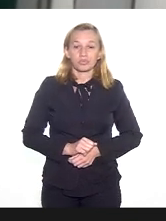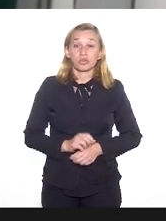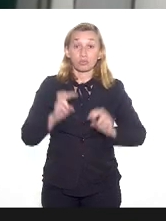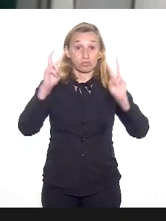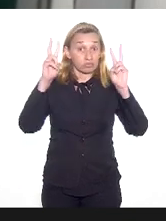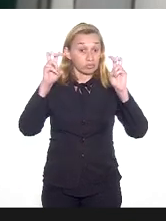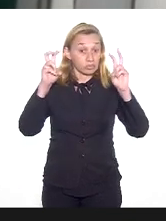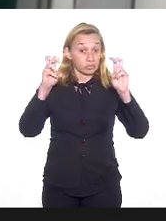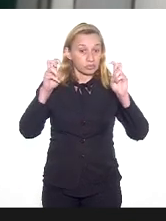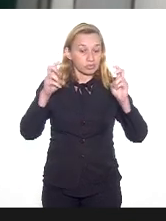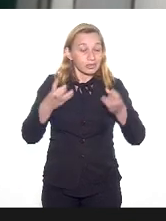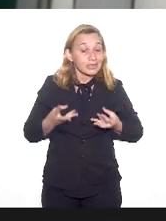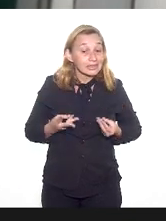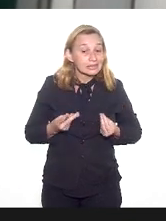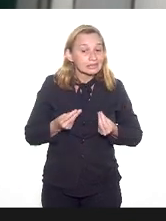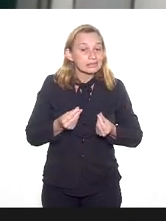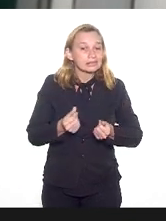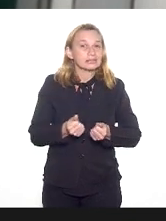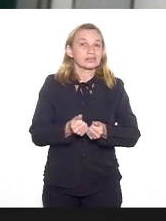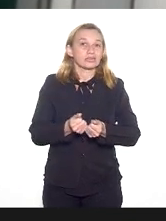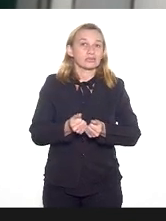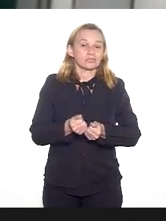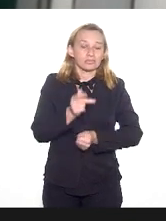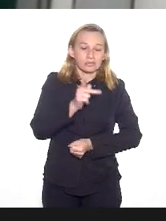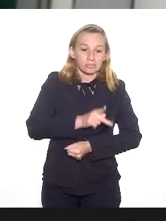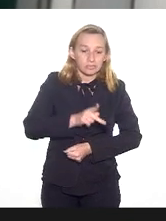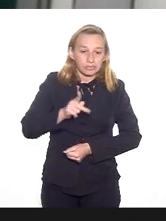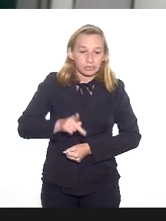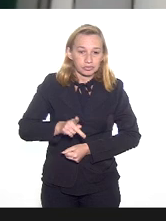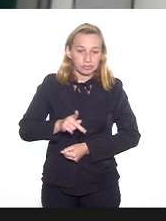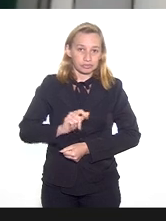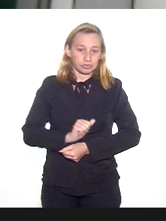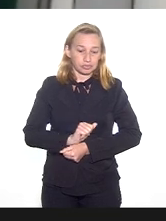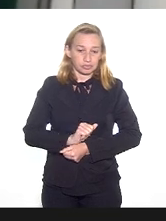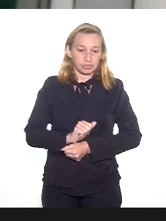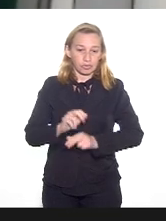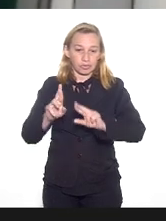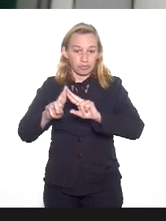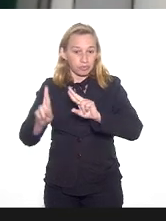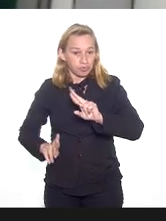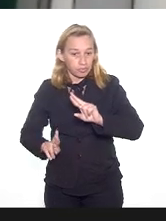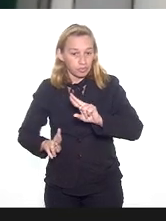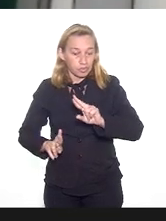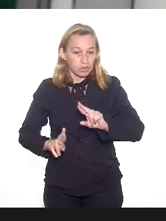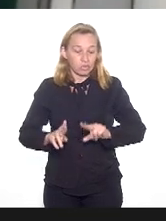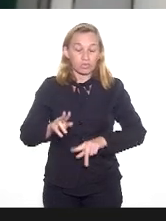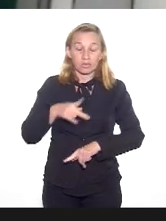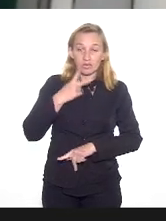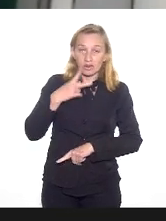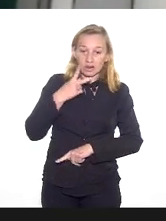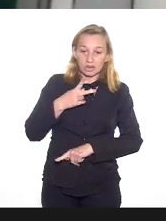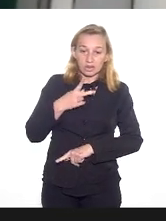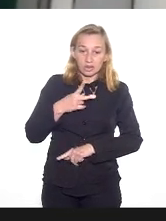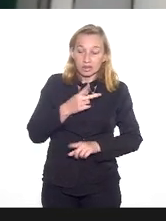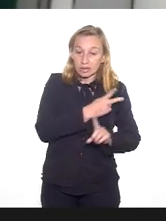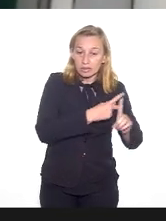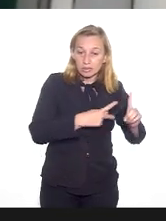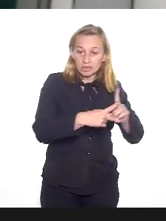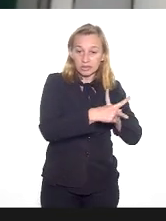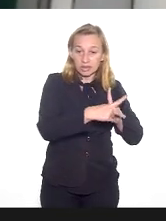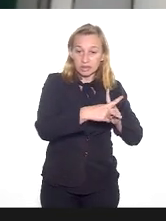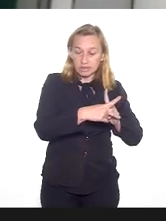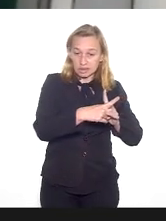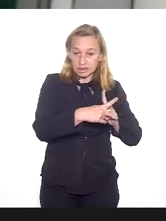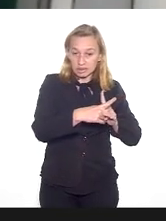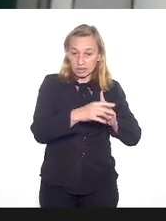tema sensível. A professora Denise Gentil, por exemplo, da UFRJ, costuma dizer que a Previdência Social